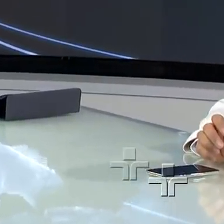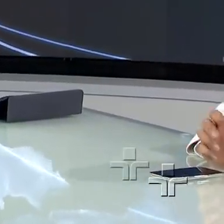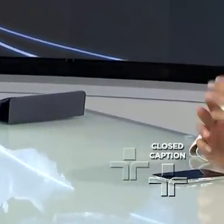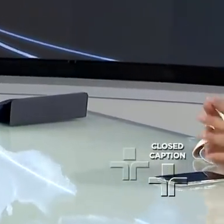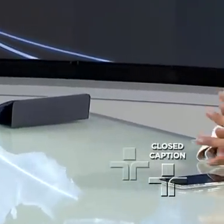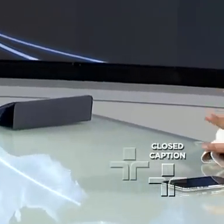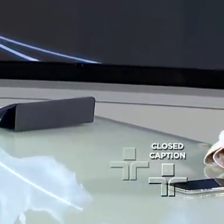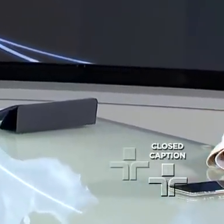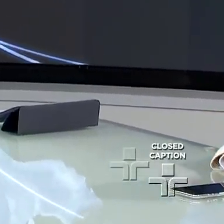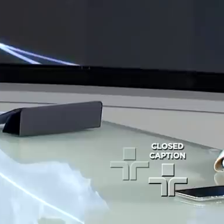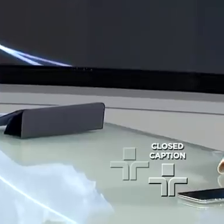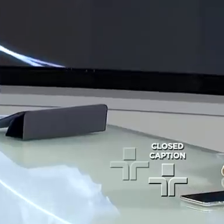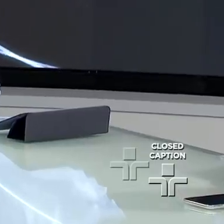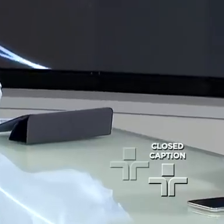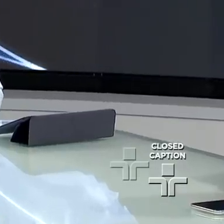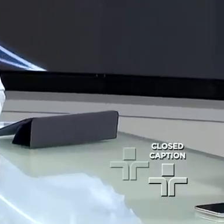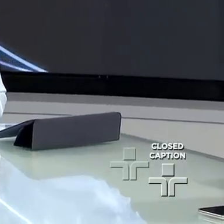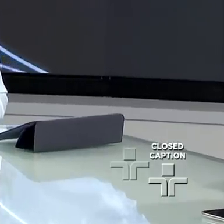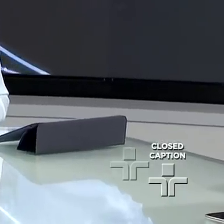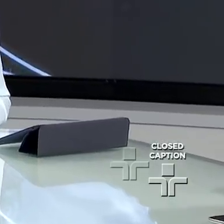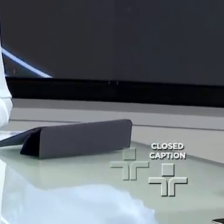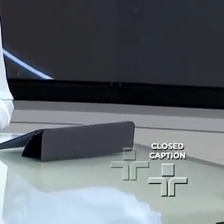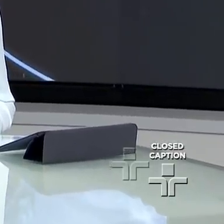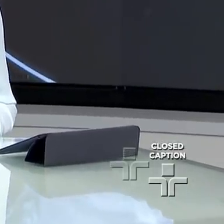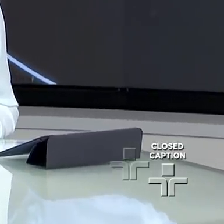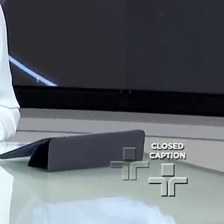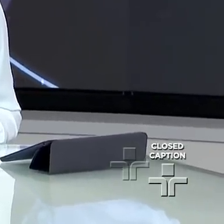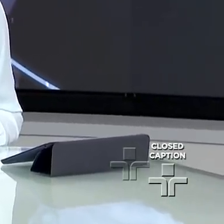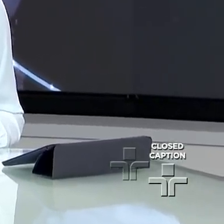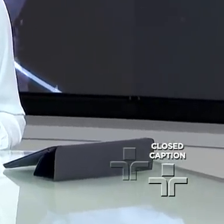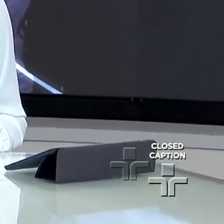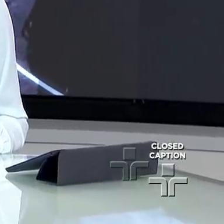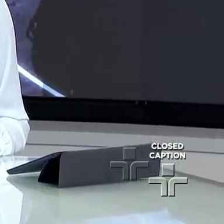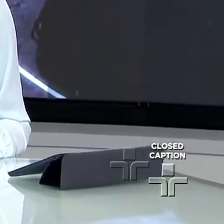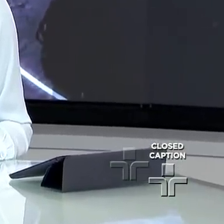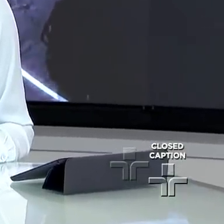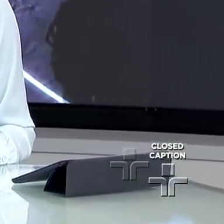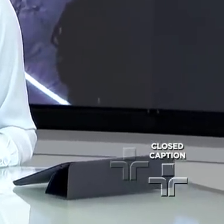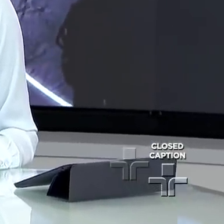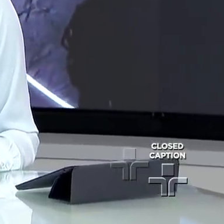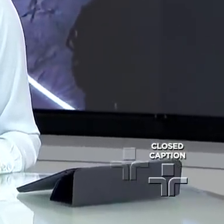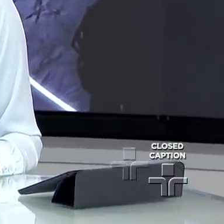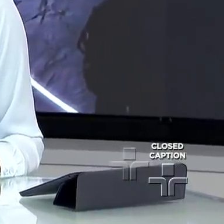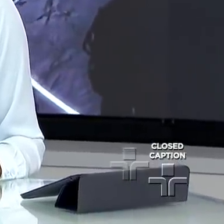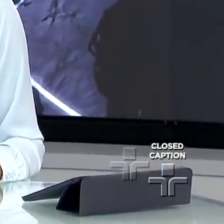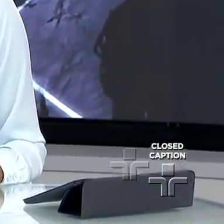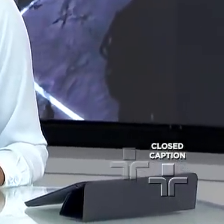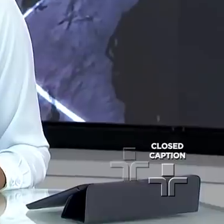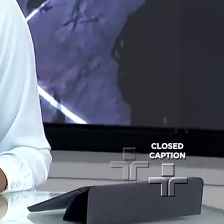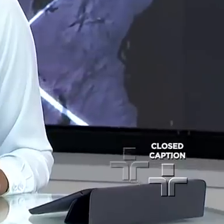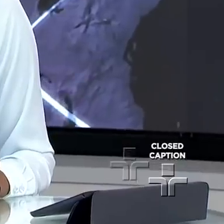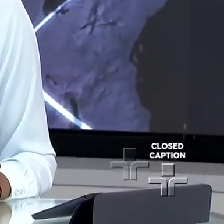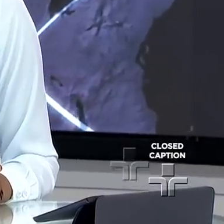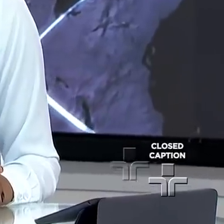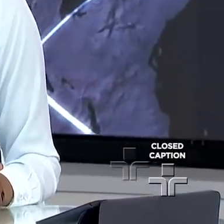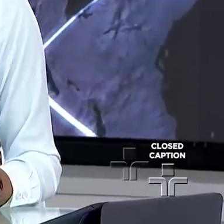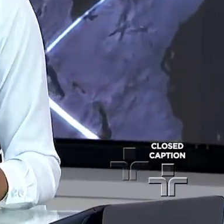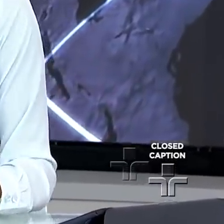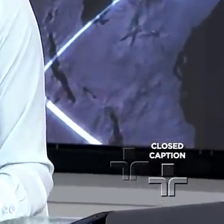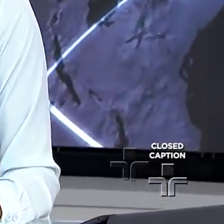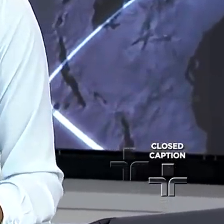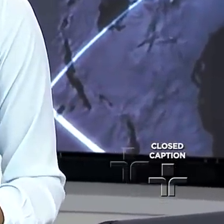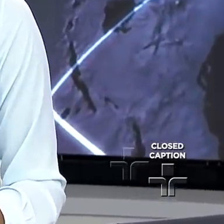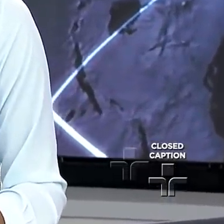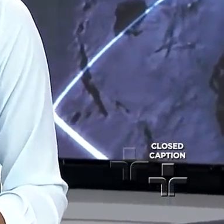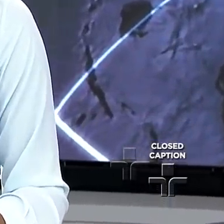Olá, boa noite. Juiz Sérgio Moro aceita convite de Jair Bolsonaro e vai comandar Superministério da Justiça. Moro diz